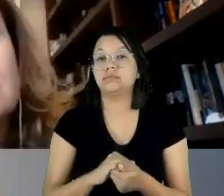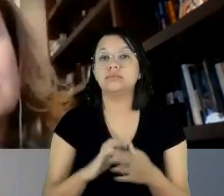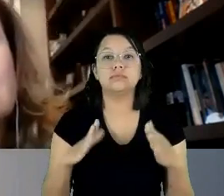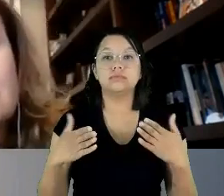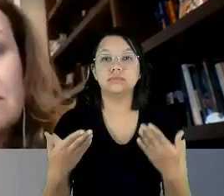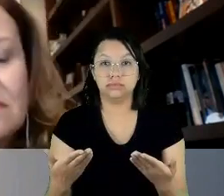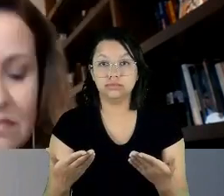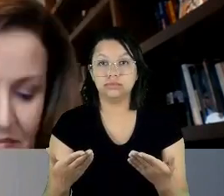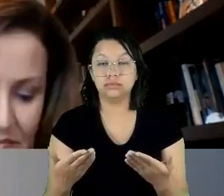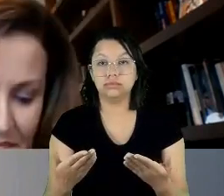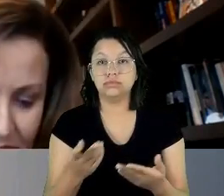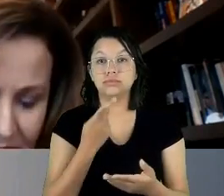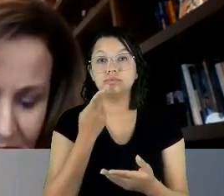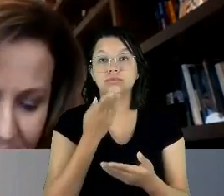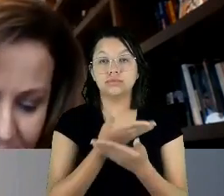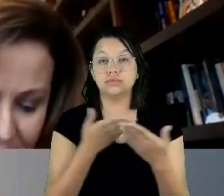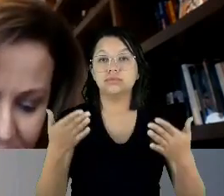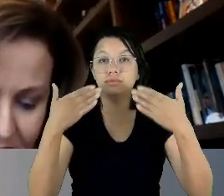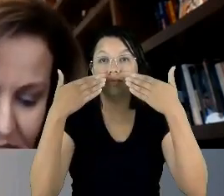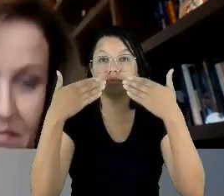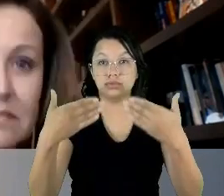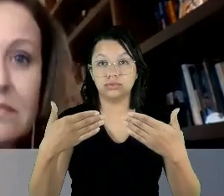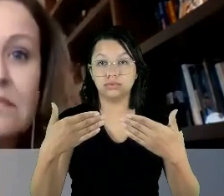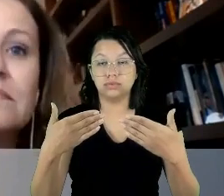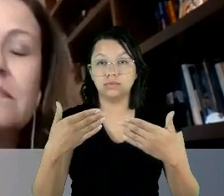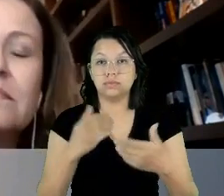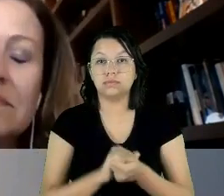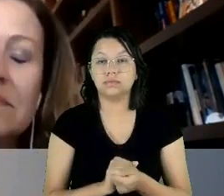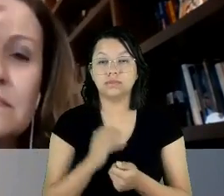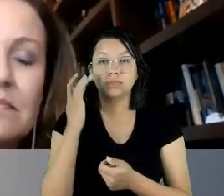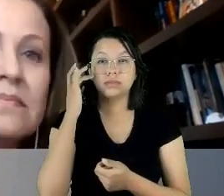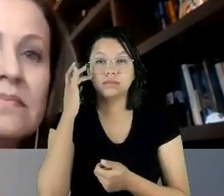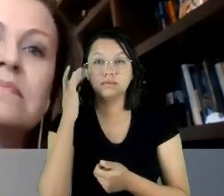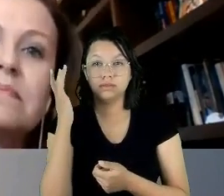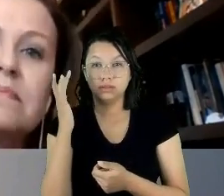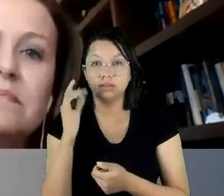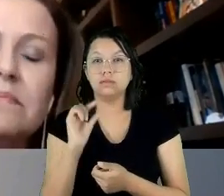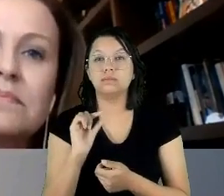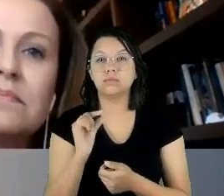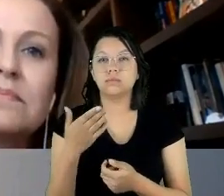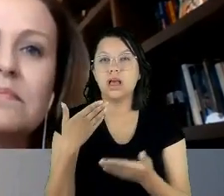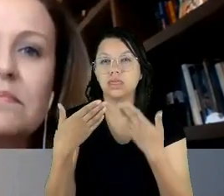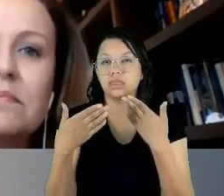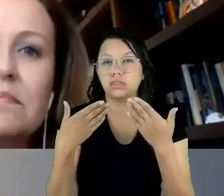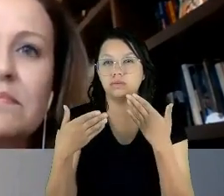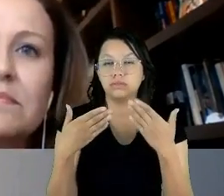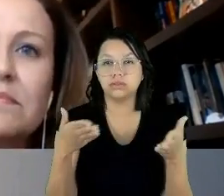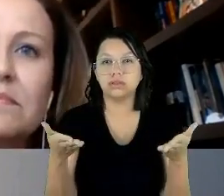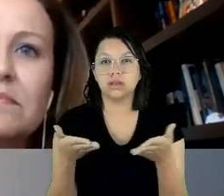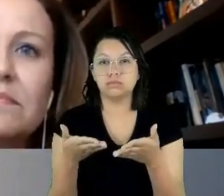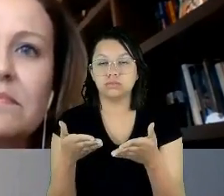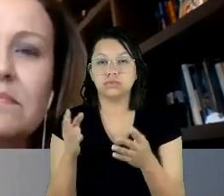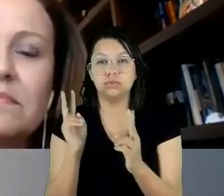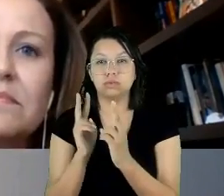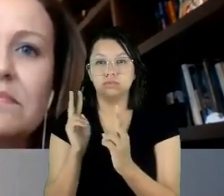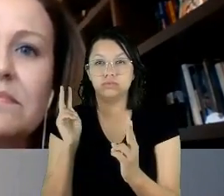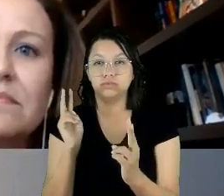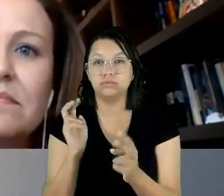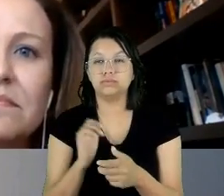vou passar para vocês uma apresentação para facilitar um pouco a nossa conversa